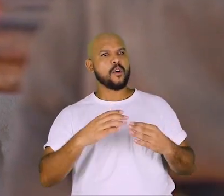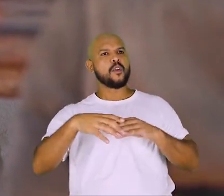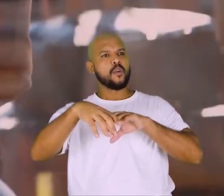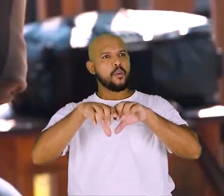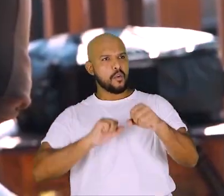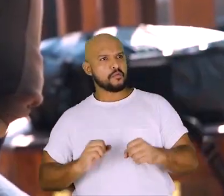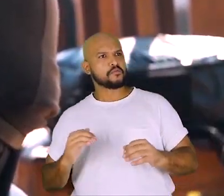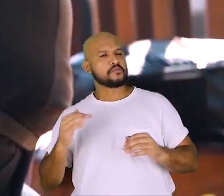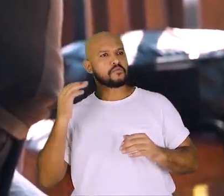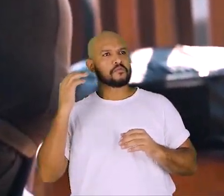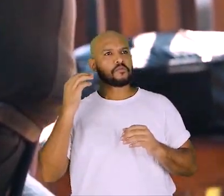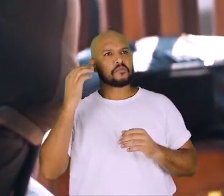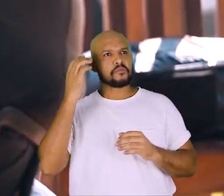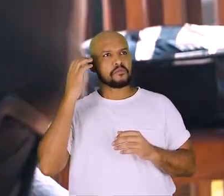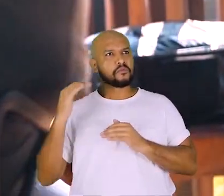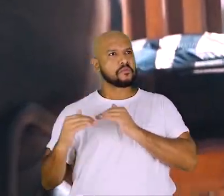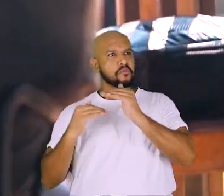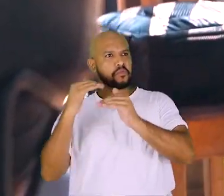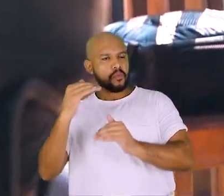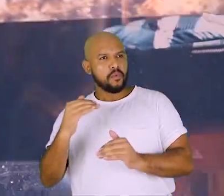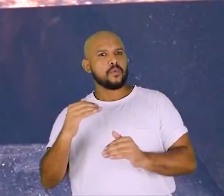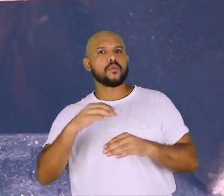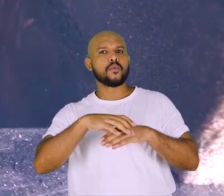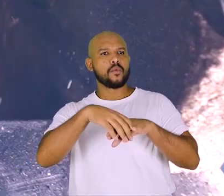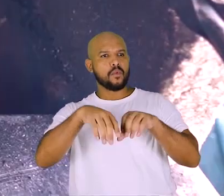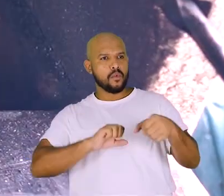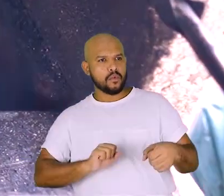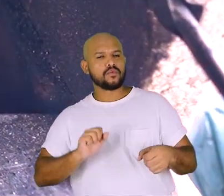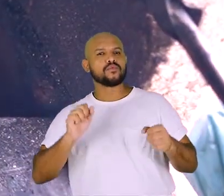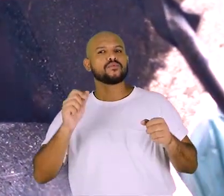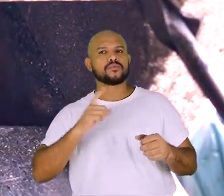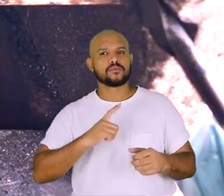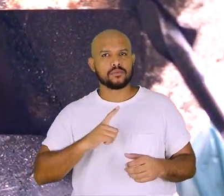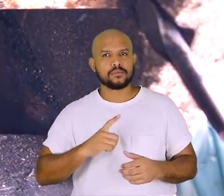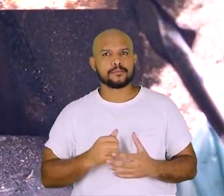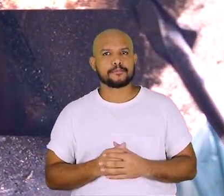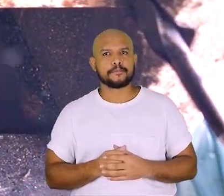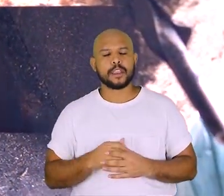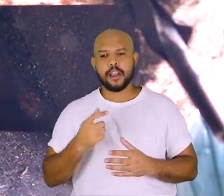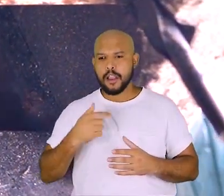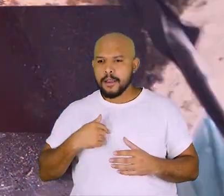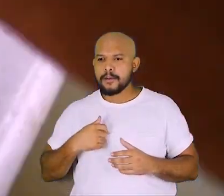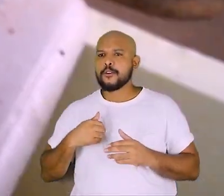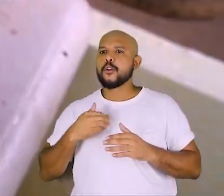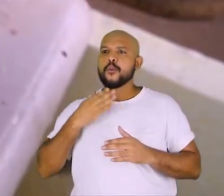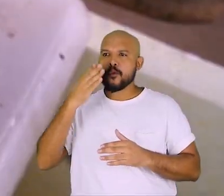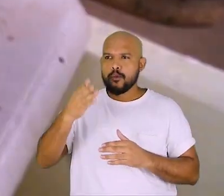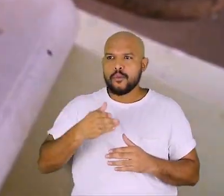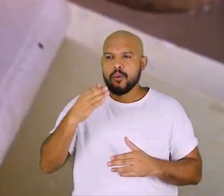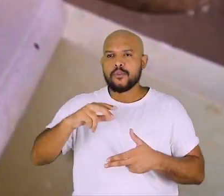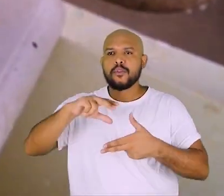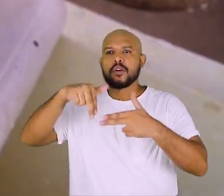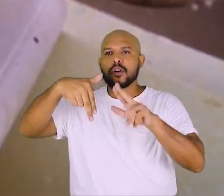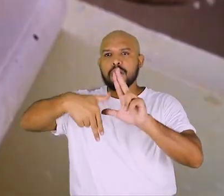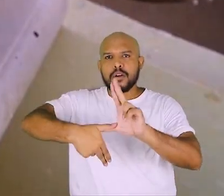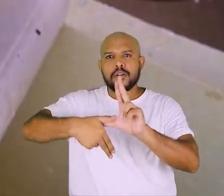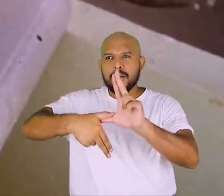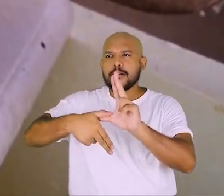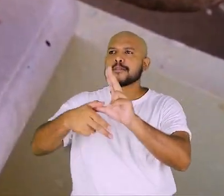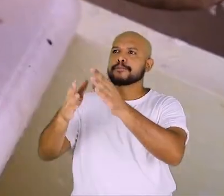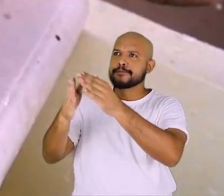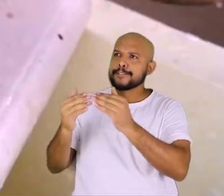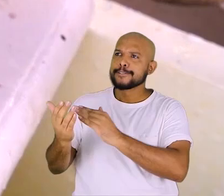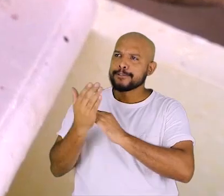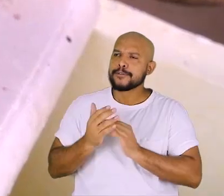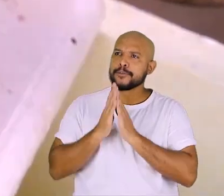lideranças formal, né? Liderança com conhecimento formal. Essa é a minha ideia, por isso que eu corri atrás da universidade.